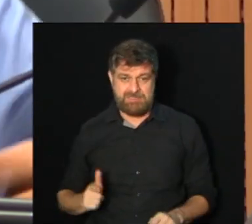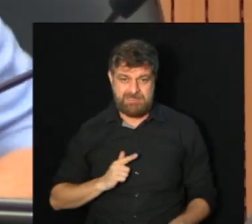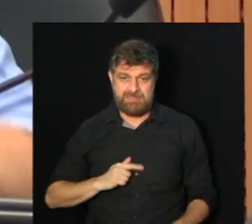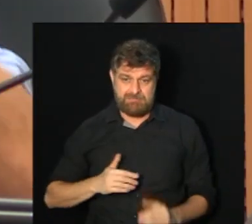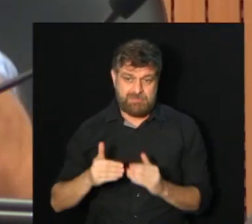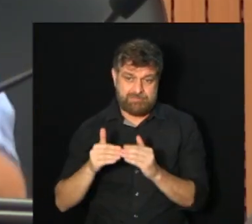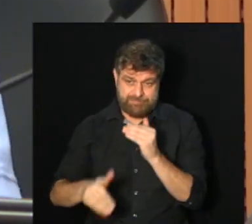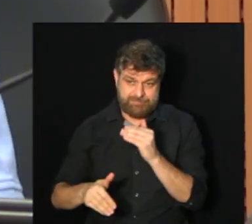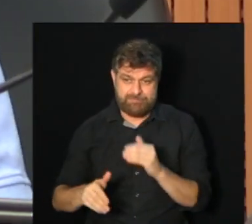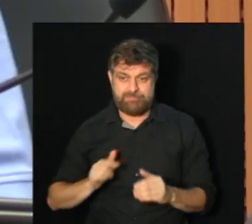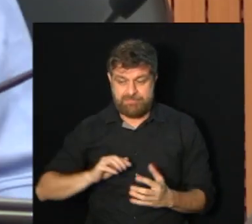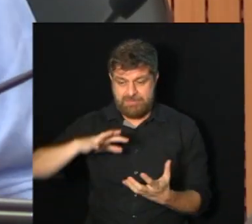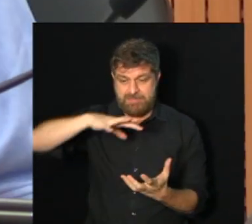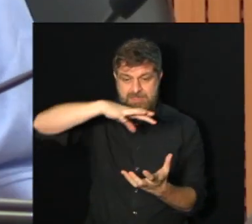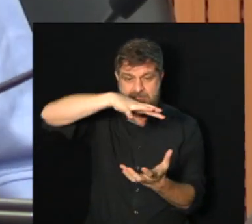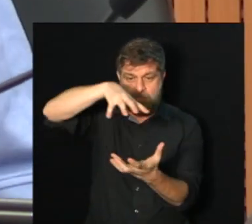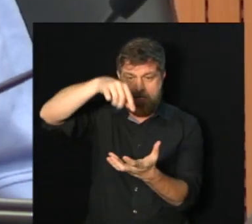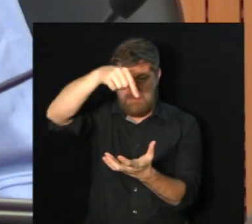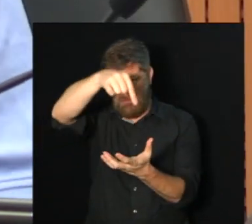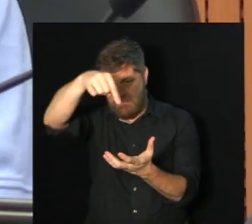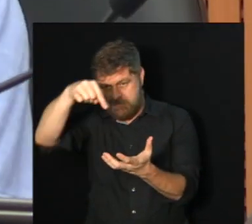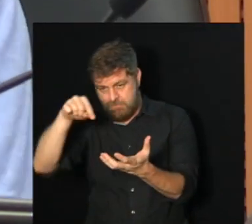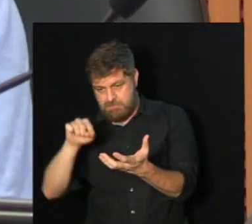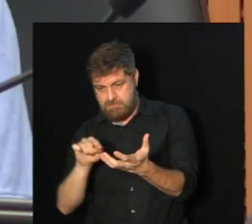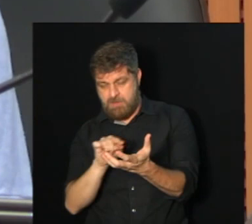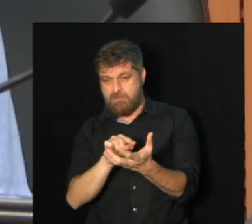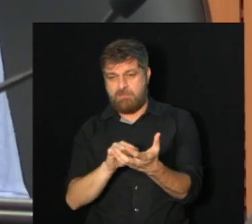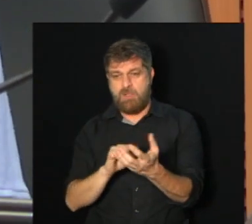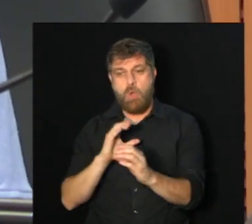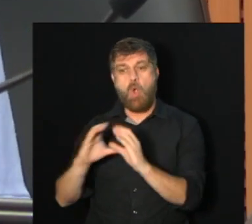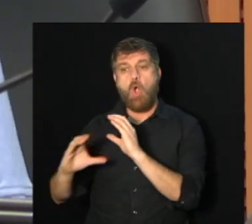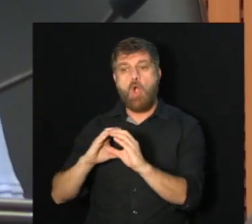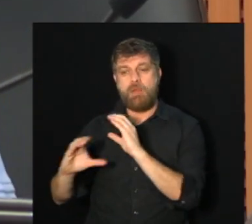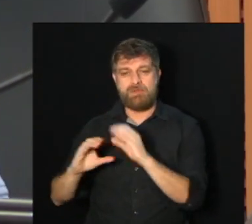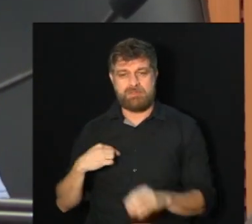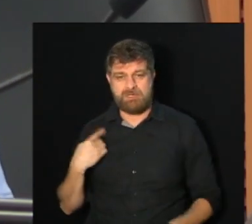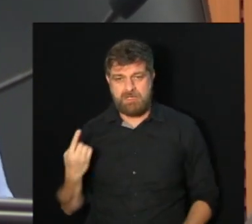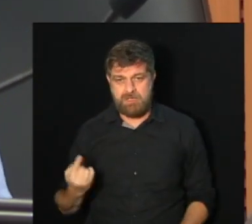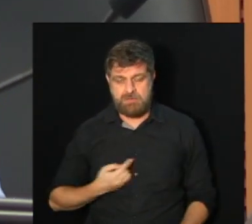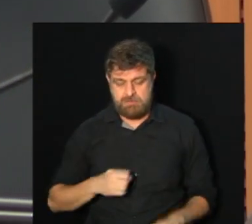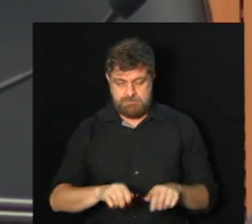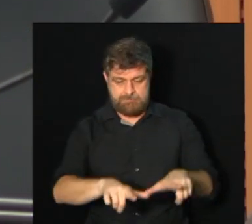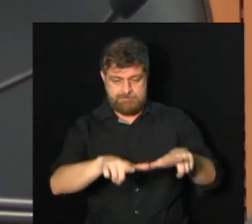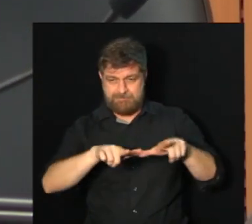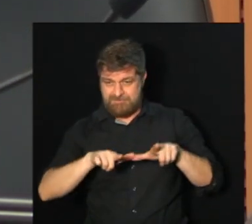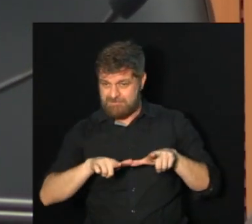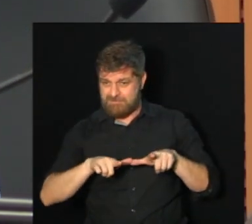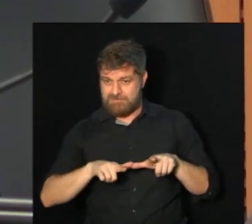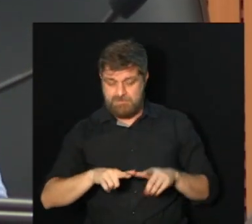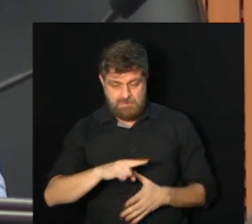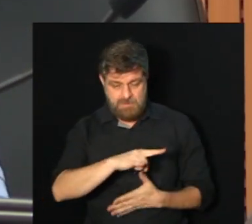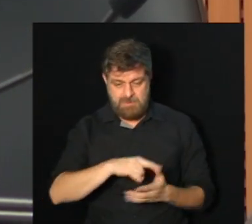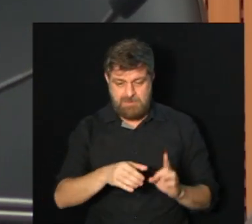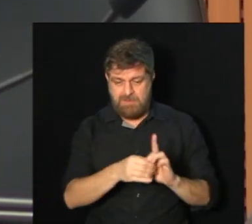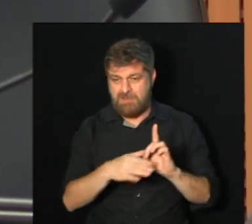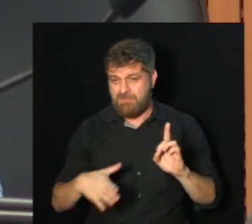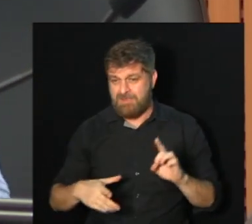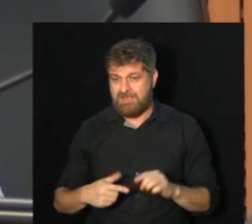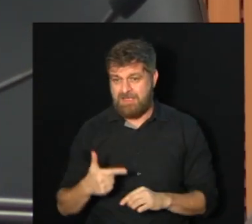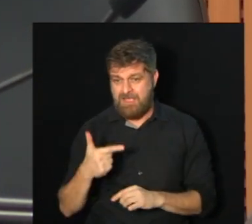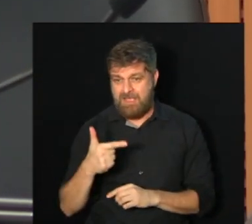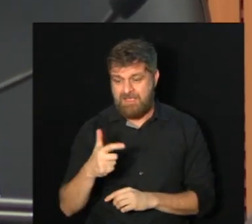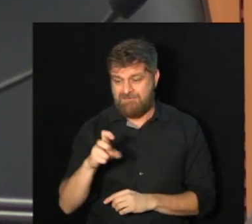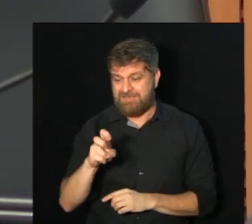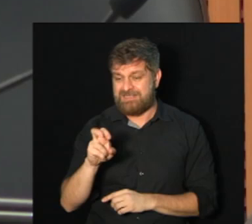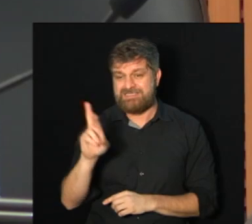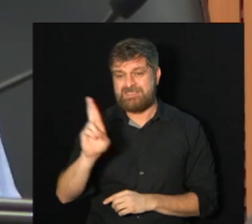e ele dá volta na Terra. Muito bem. A nossa licença é muito democrática, custa R$ 25,00 por